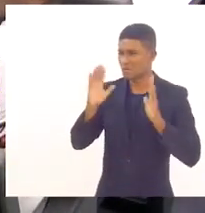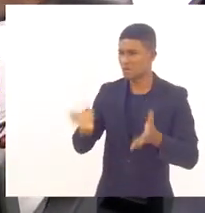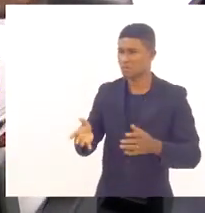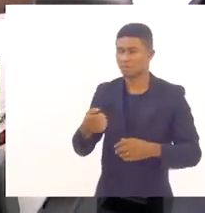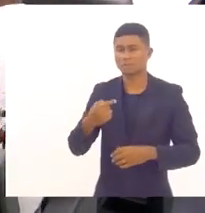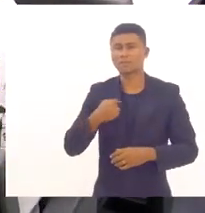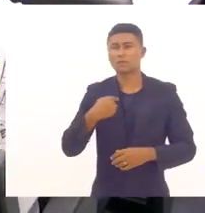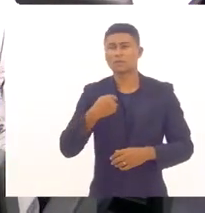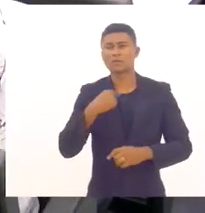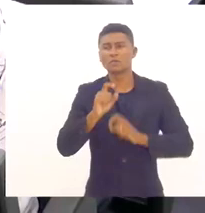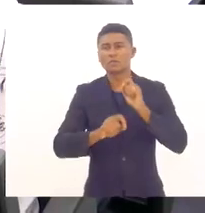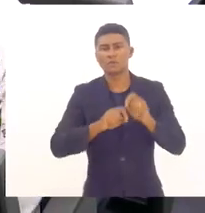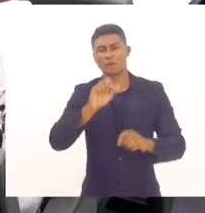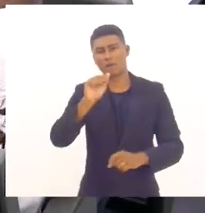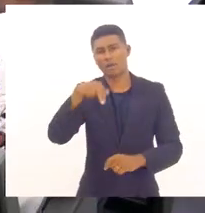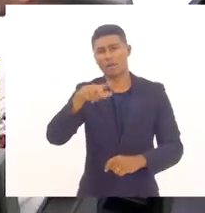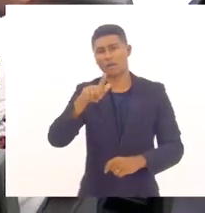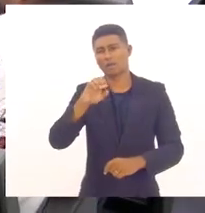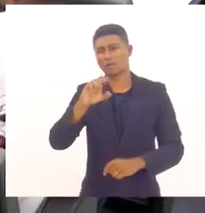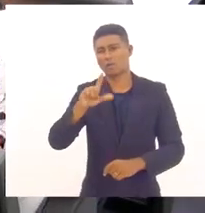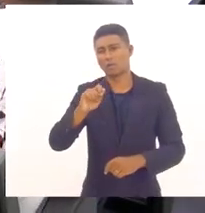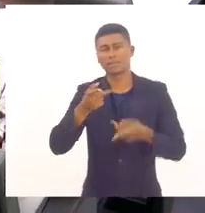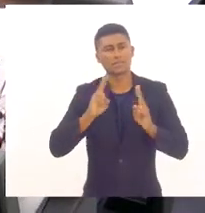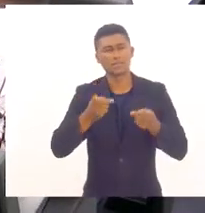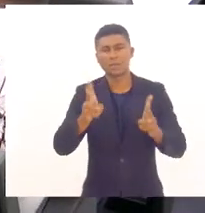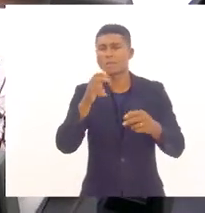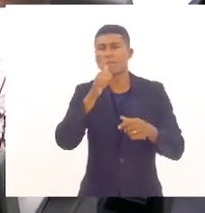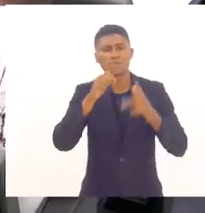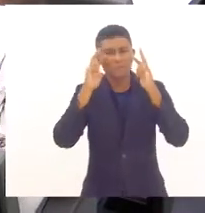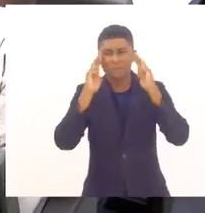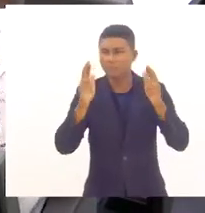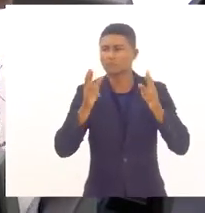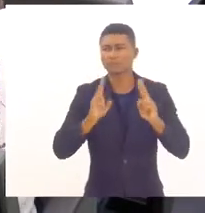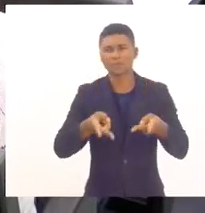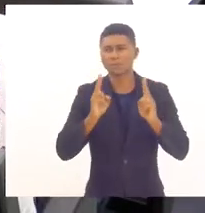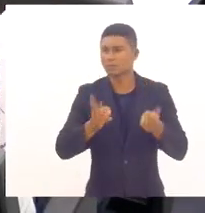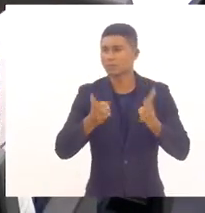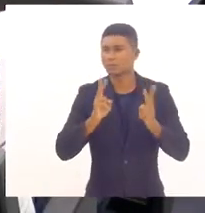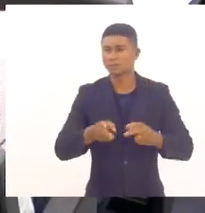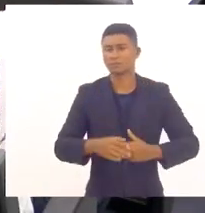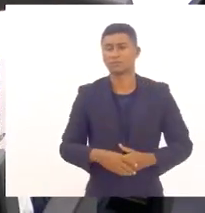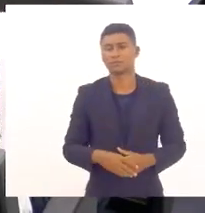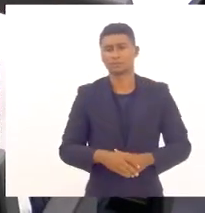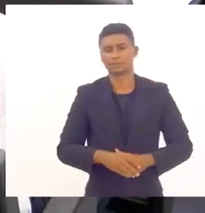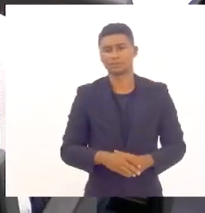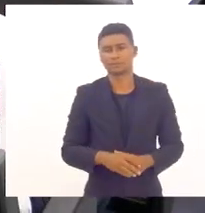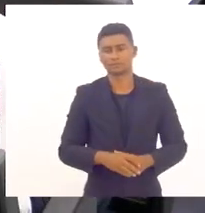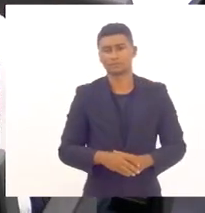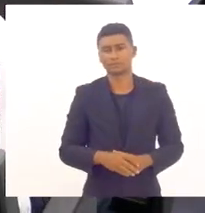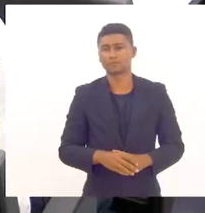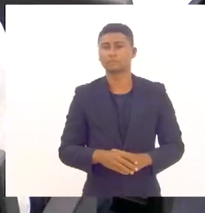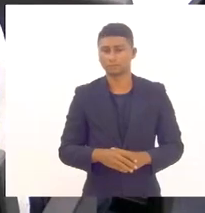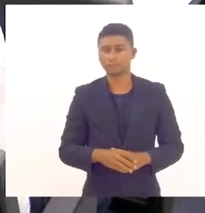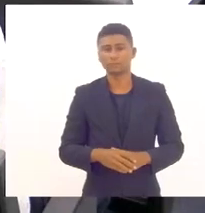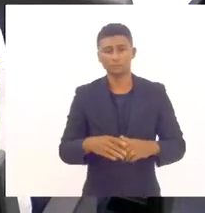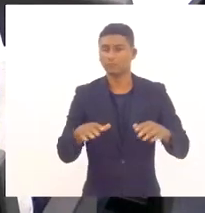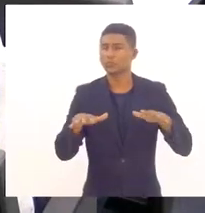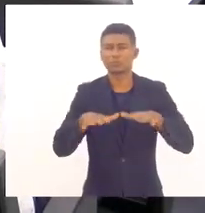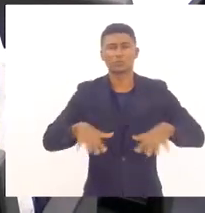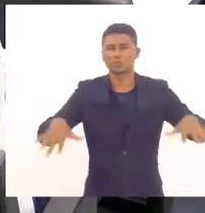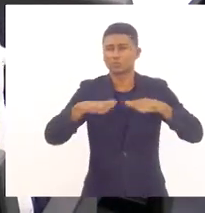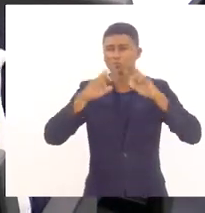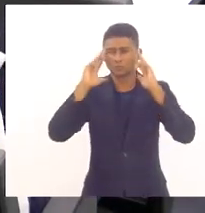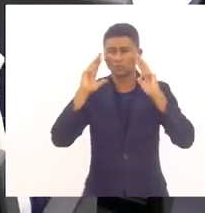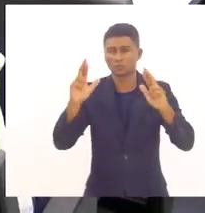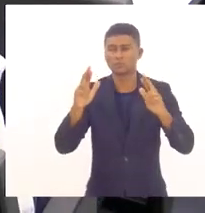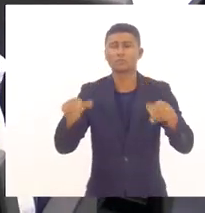sou angoleiro, sempre respeitei mulher, sempre nas minhas rodas. Sempre respeitei mulher. Sempre. E respeito tudo. Ó, eu fui até